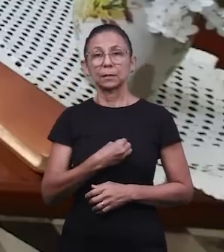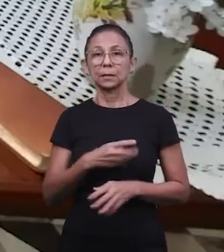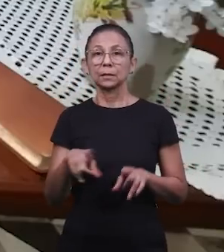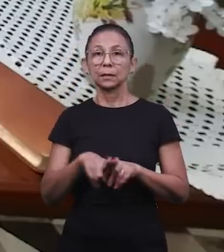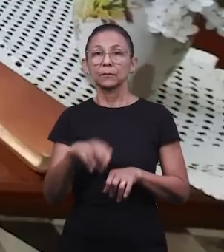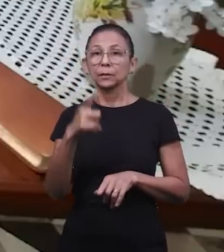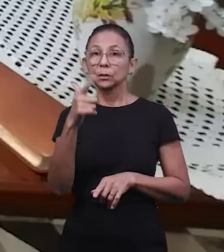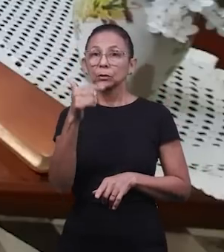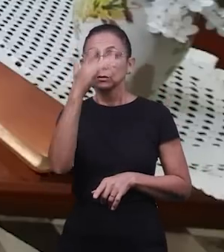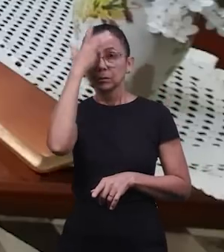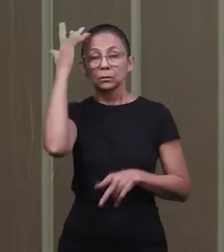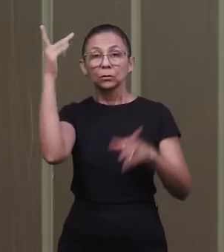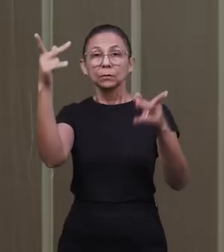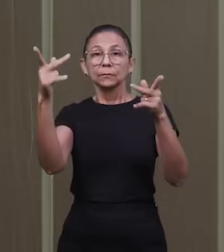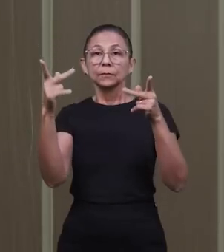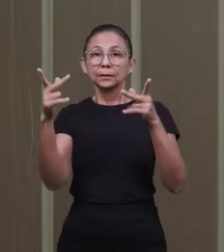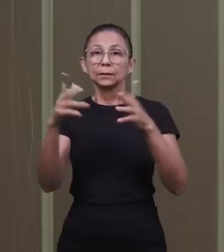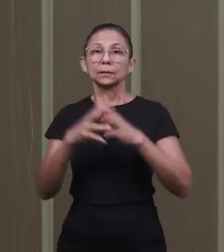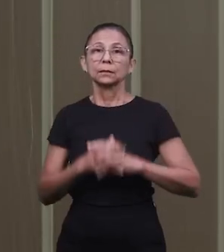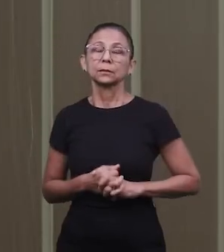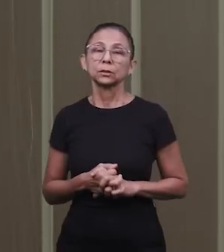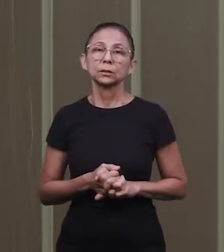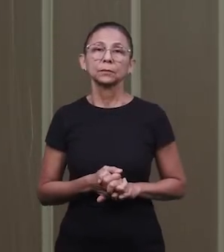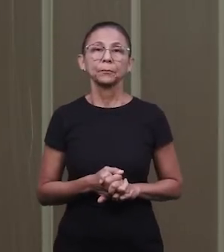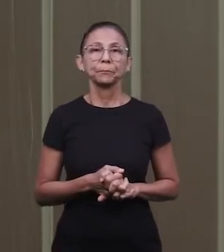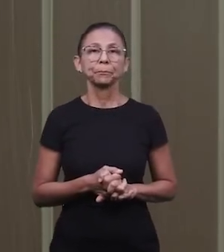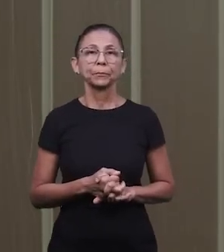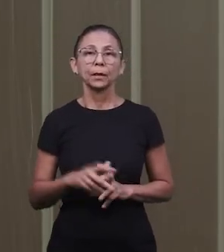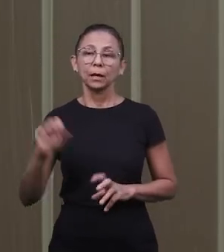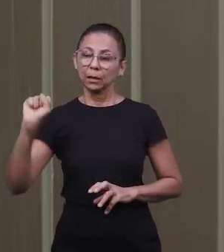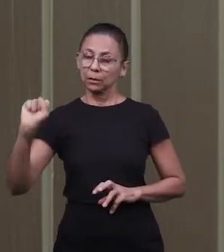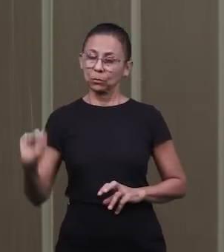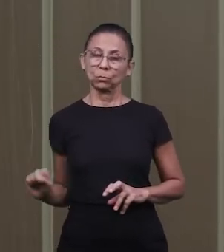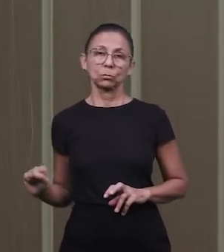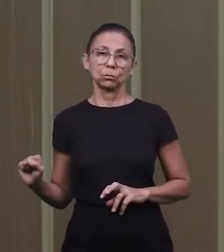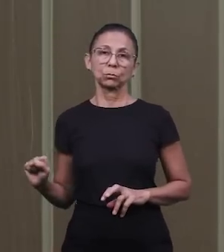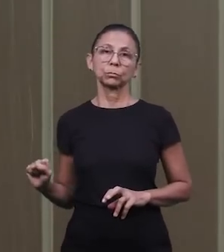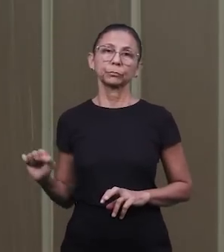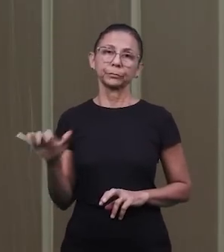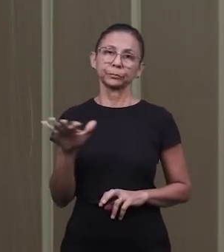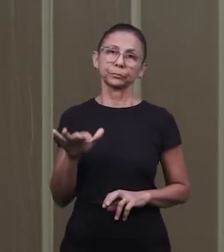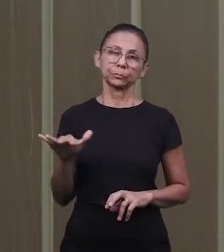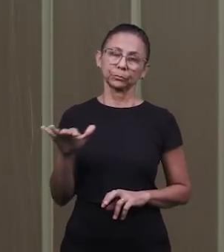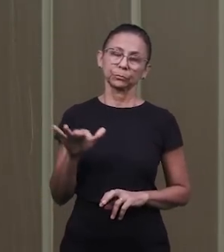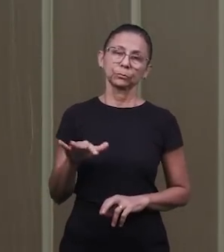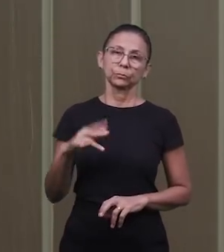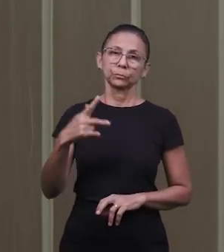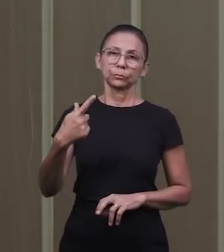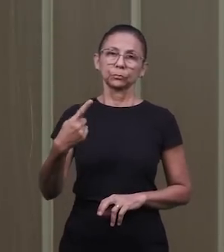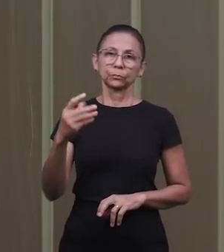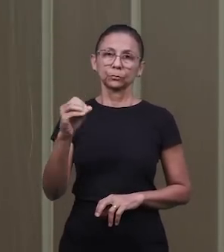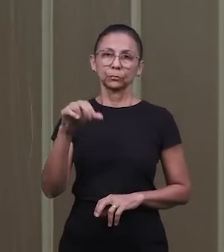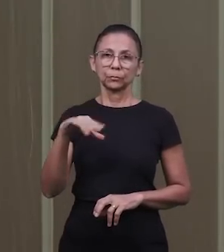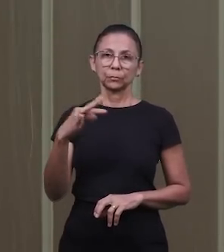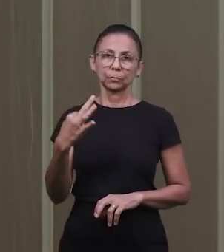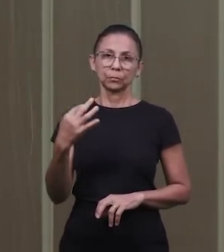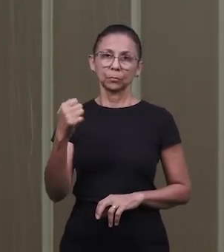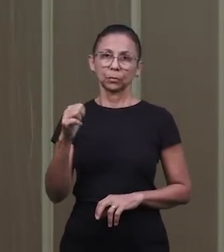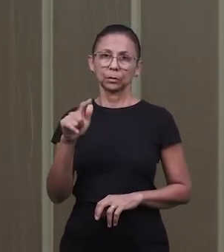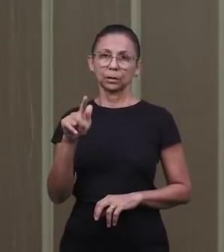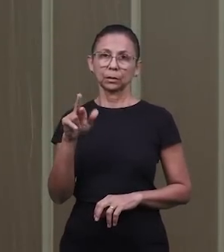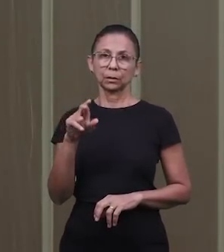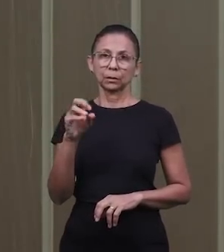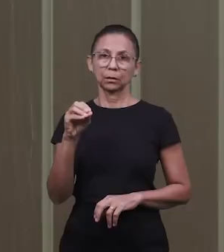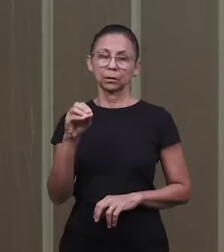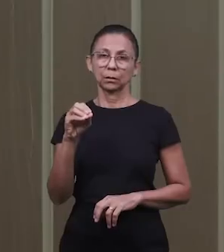culto, entre elas 12 visitantes. Indo agora para a região sul, Vamos falar aqui da cidade de Ponta Grossa, onde